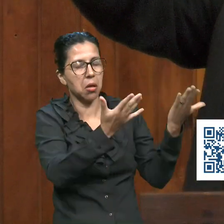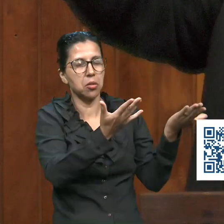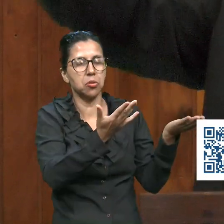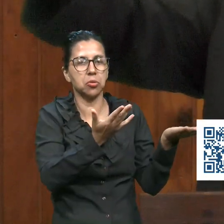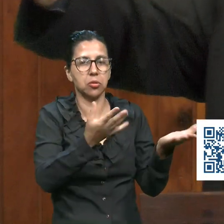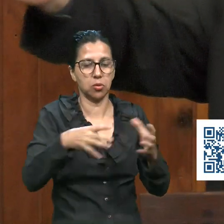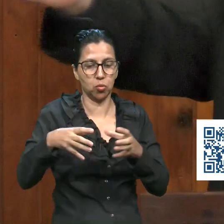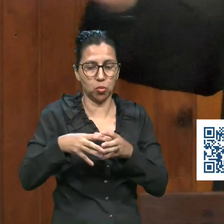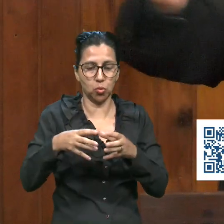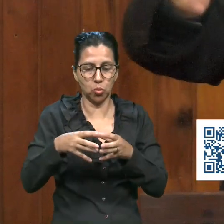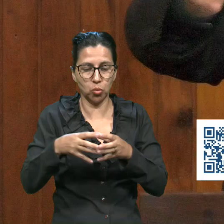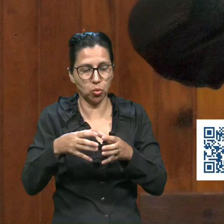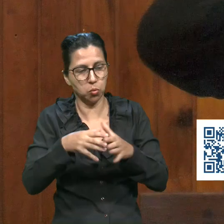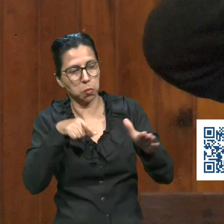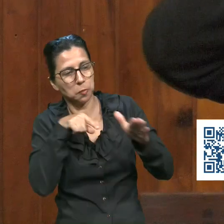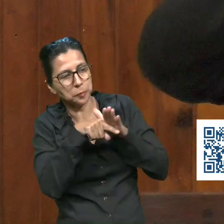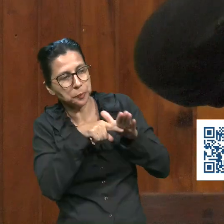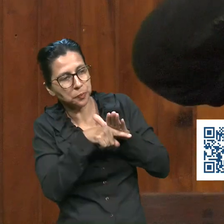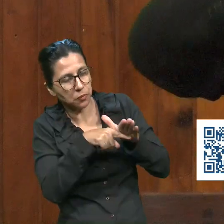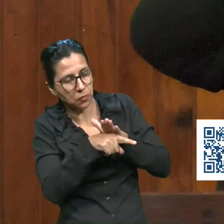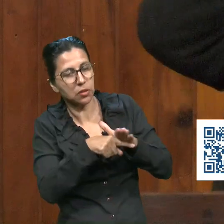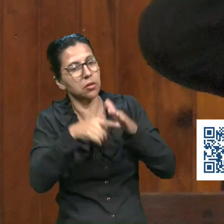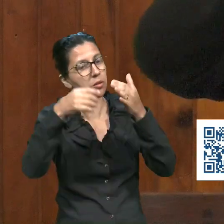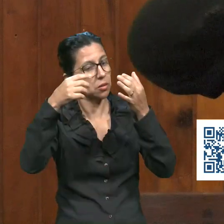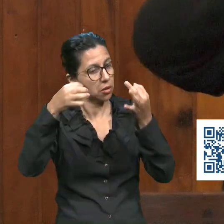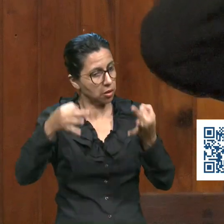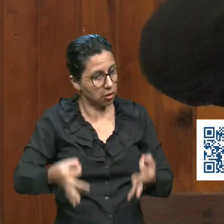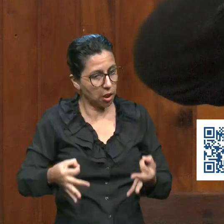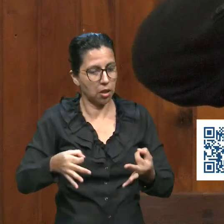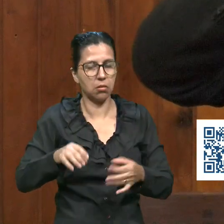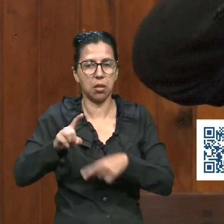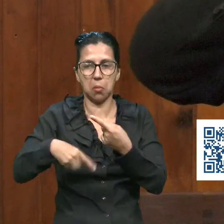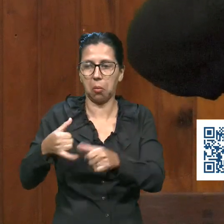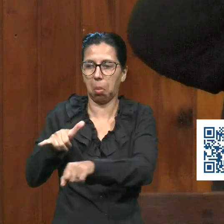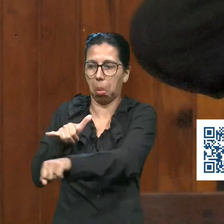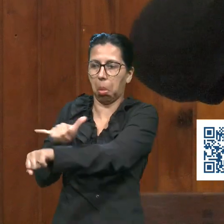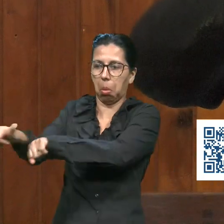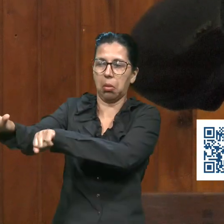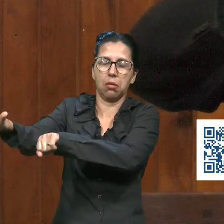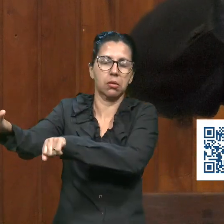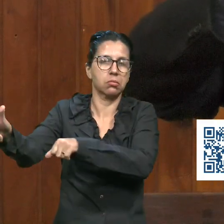seriedade para fazer politicagem, enganar os moradores do CDHU.